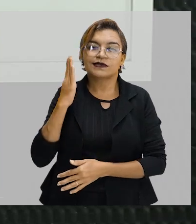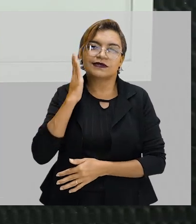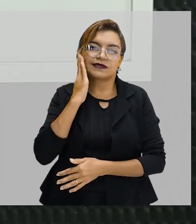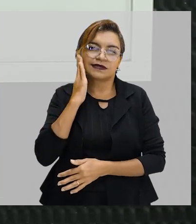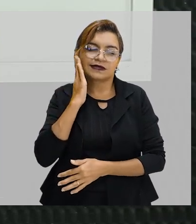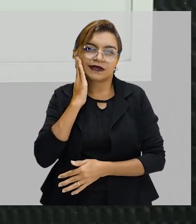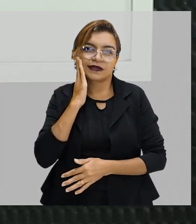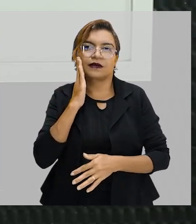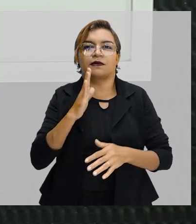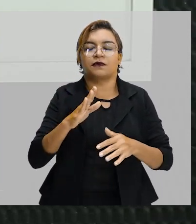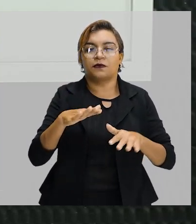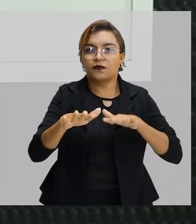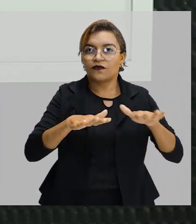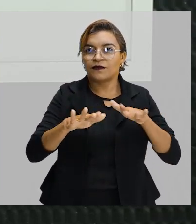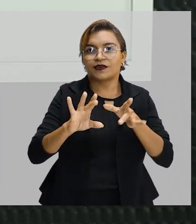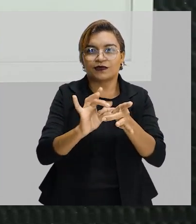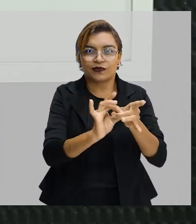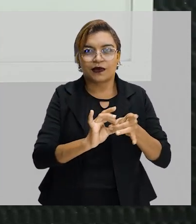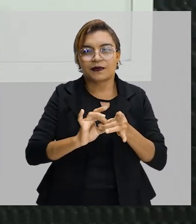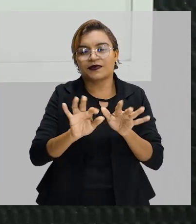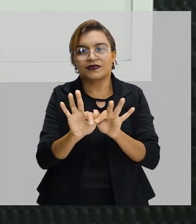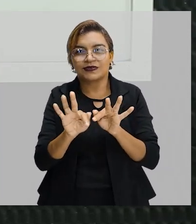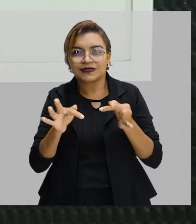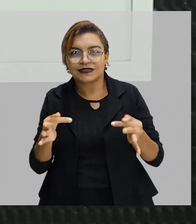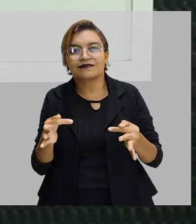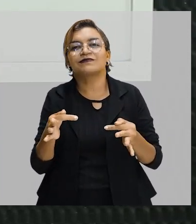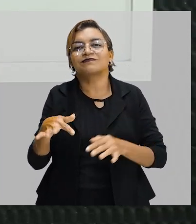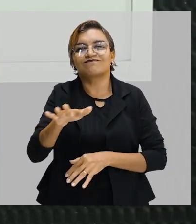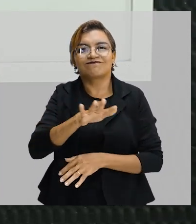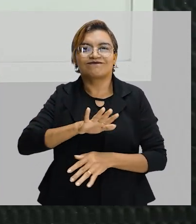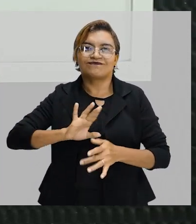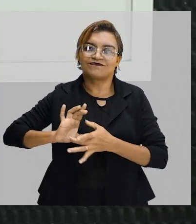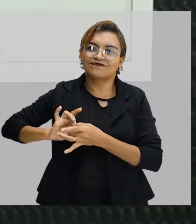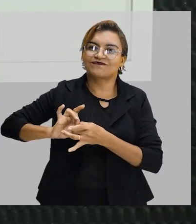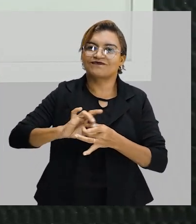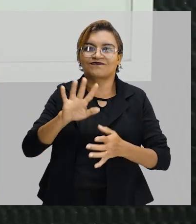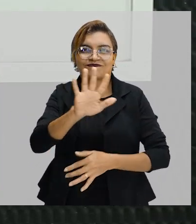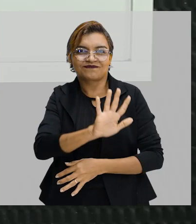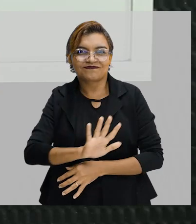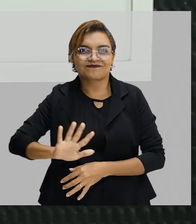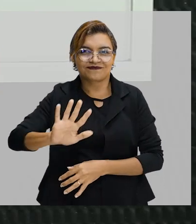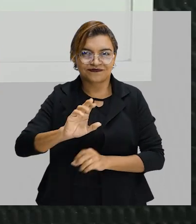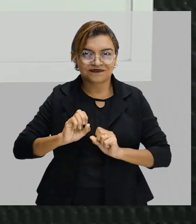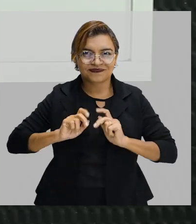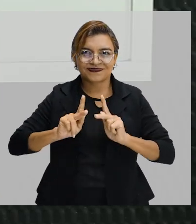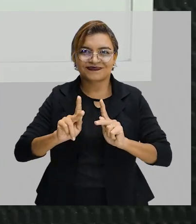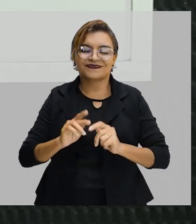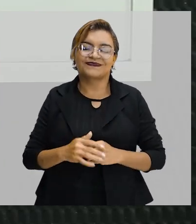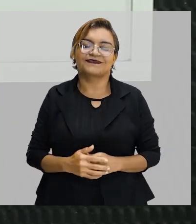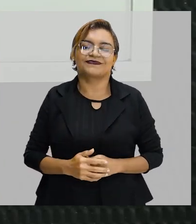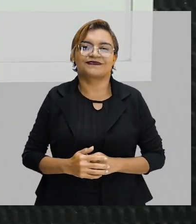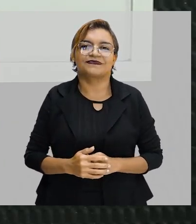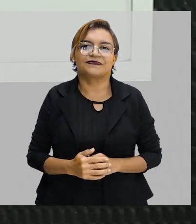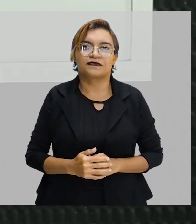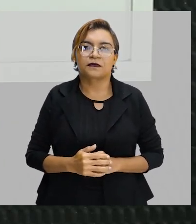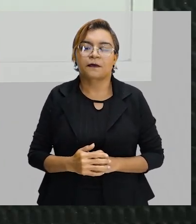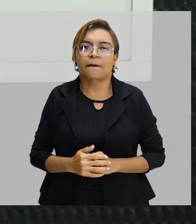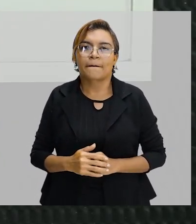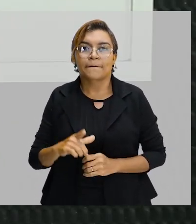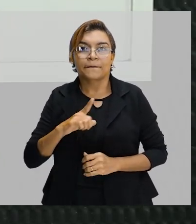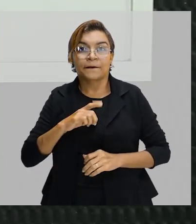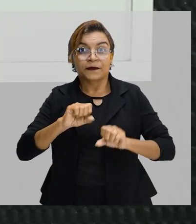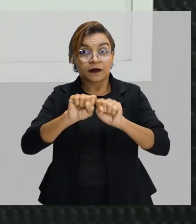movimento harmônico simples aí no seu contexto geral, tá ok? Então vamos entender aqui o